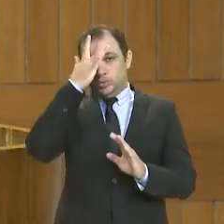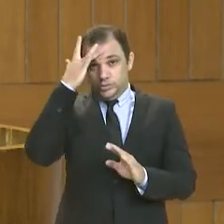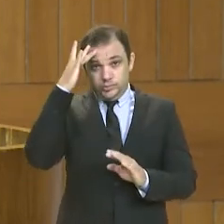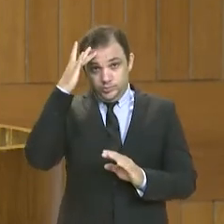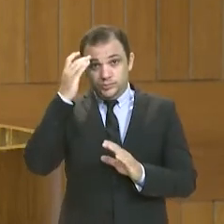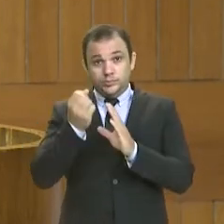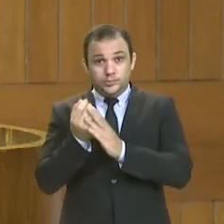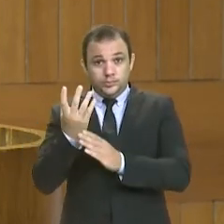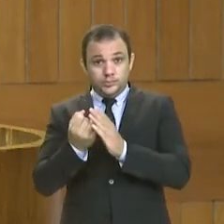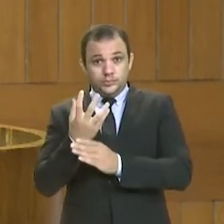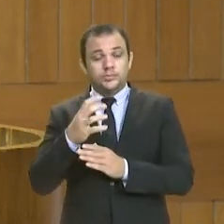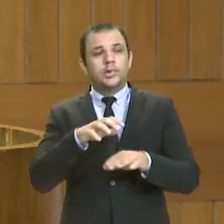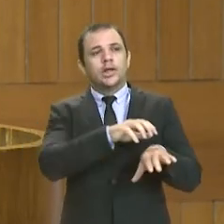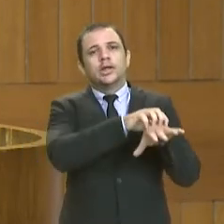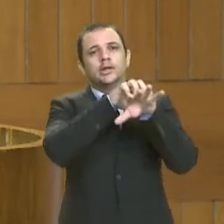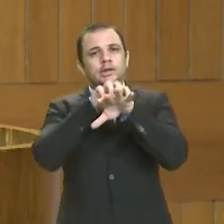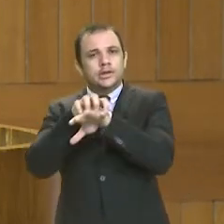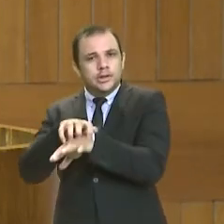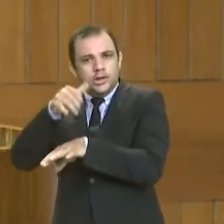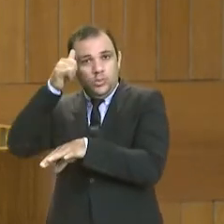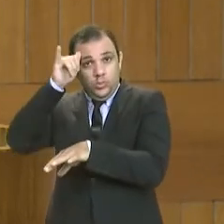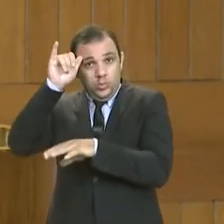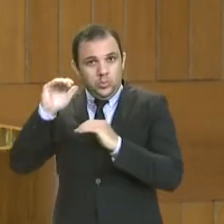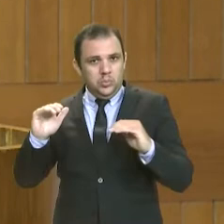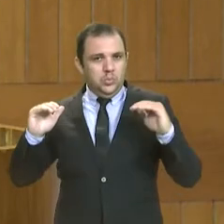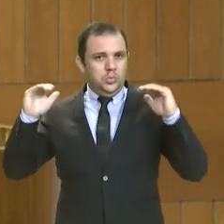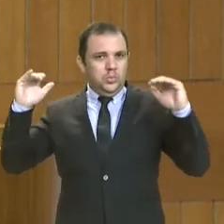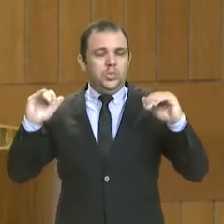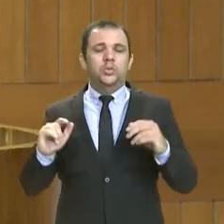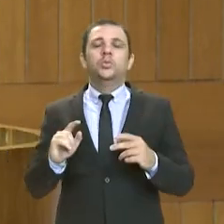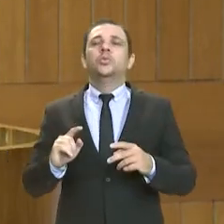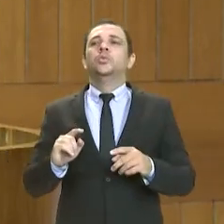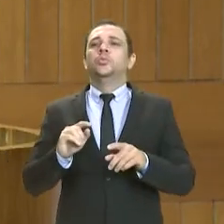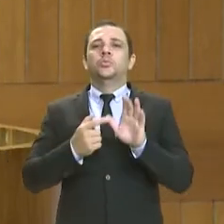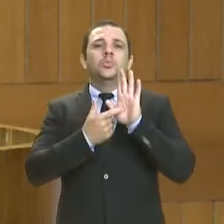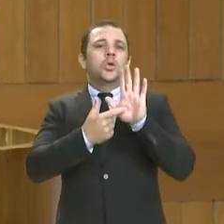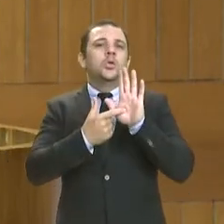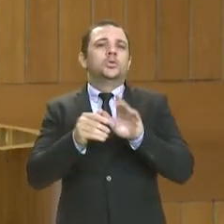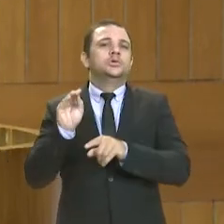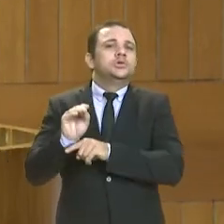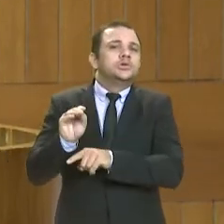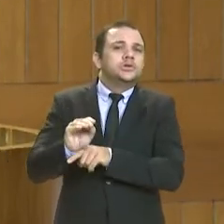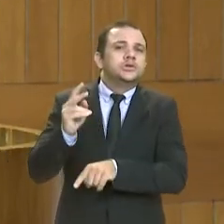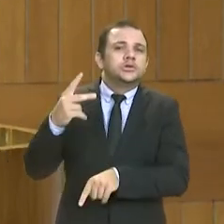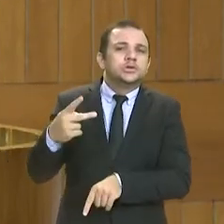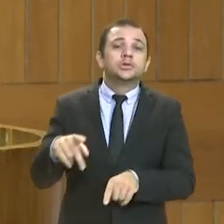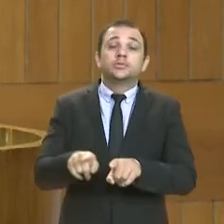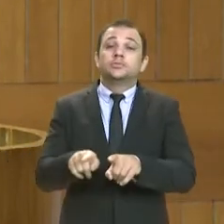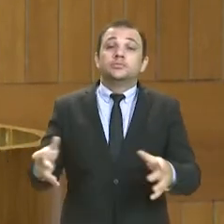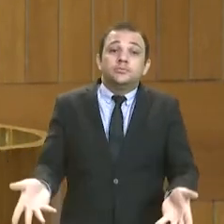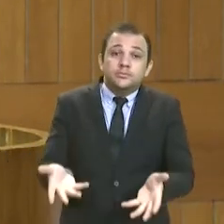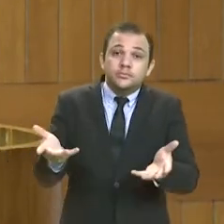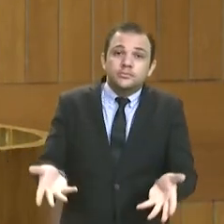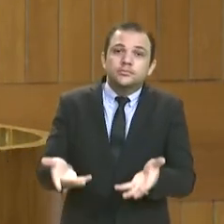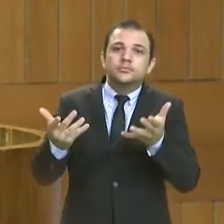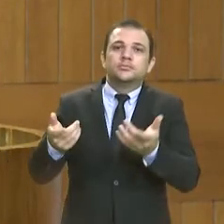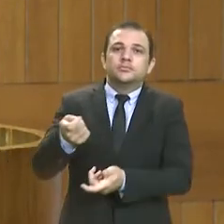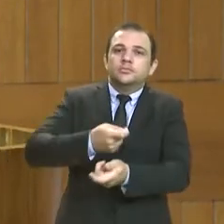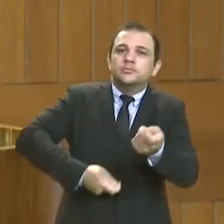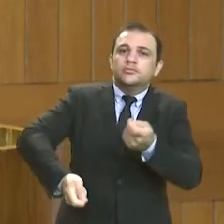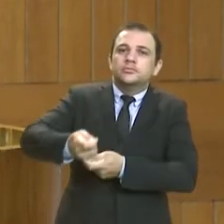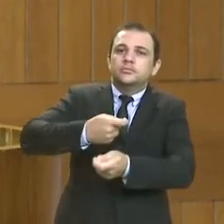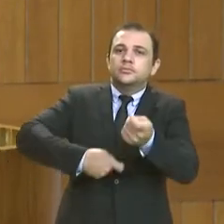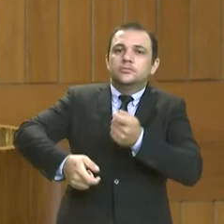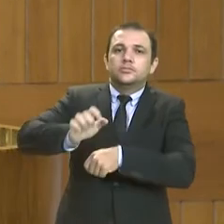suas matrizes, mostram as suas criações e fomenta todo o comércio no estado